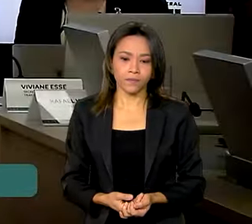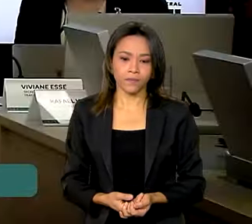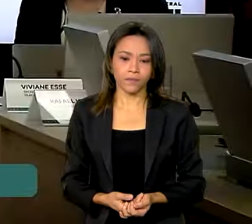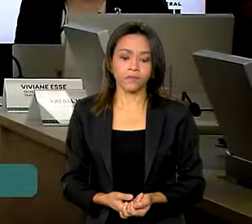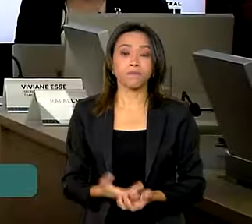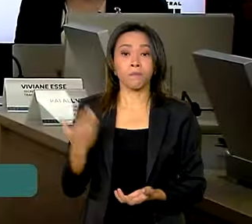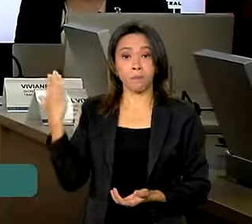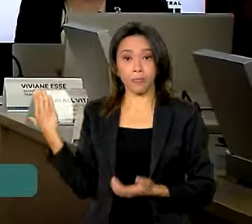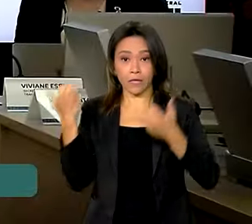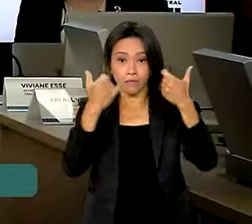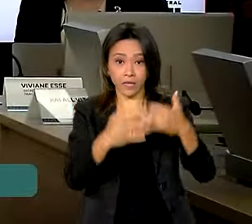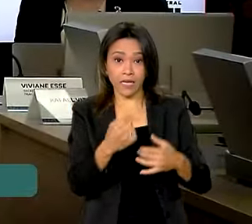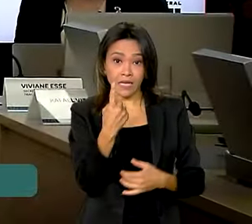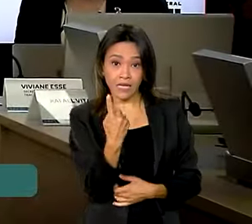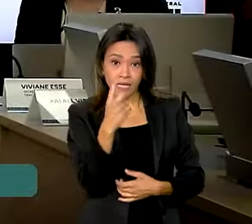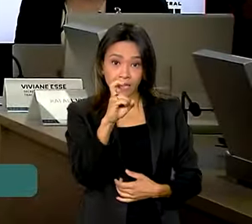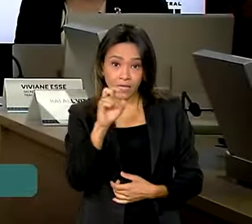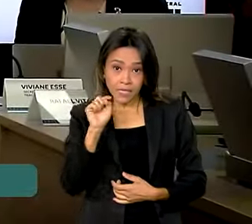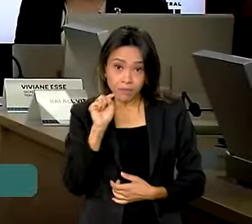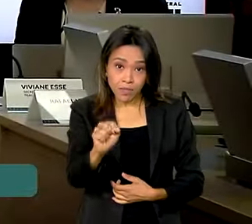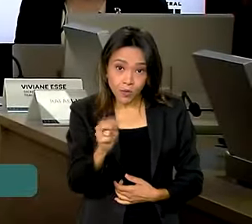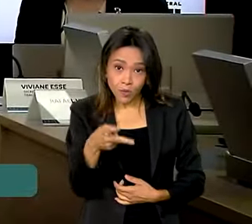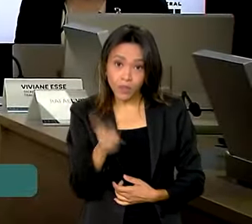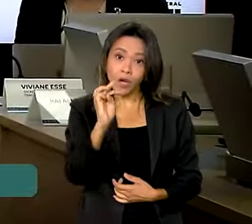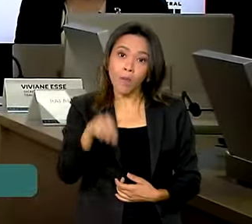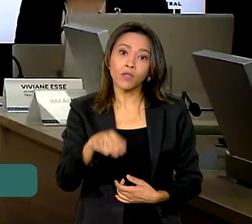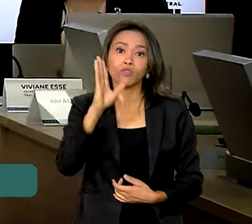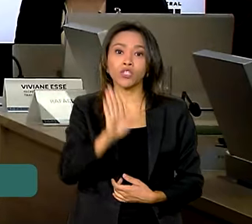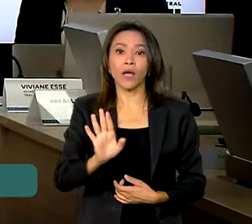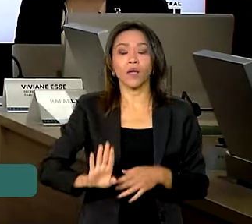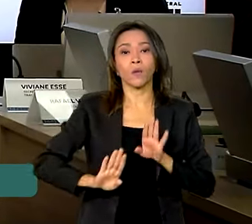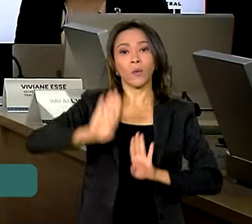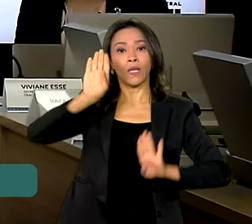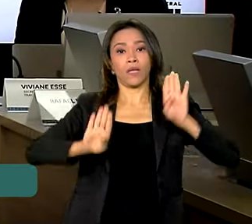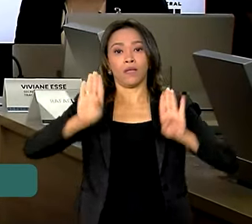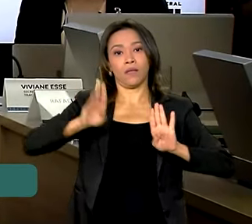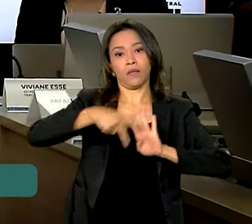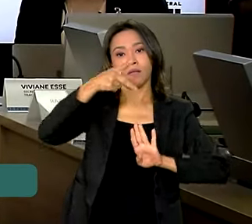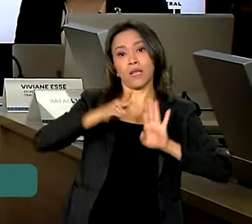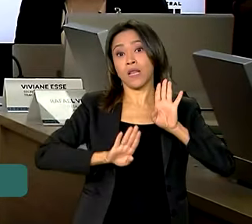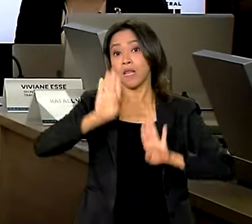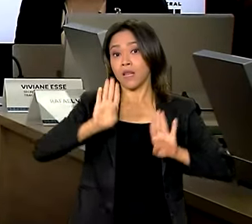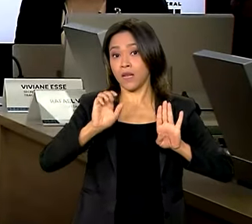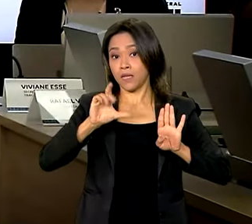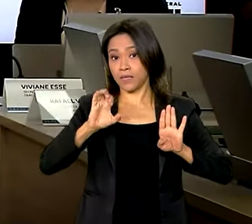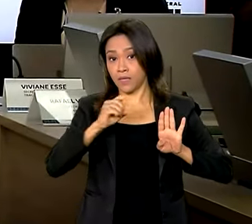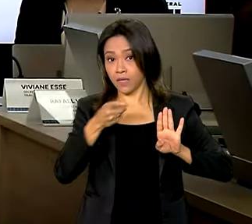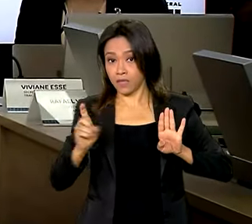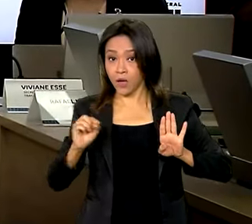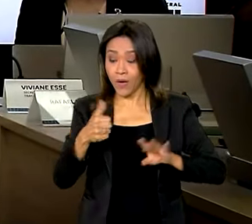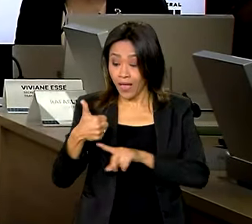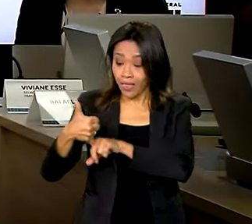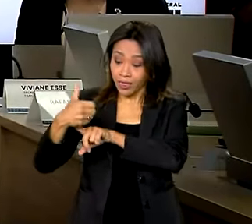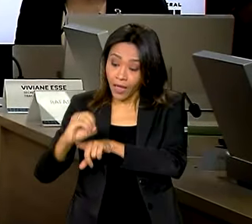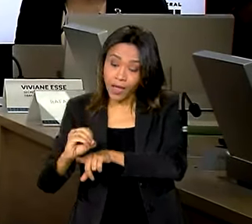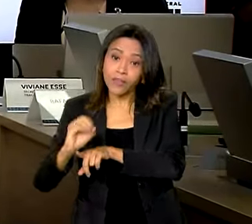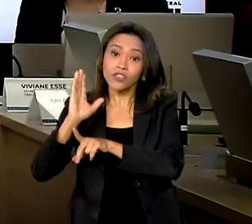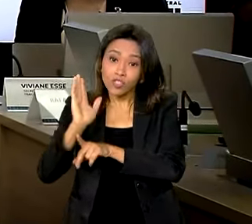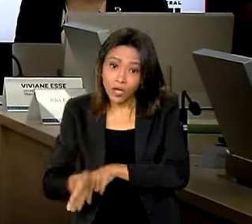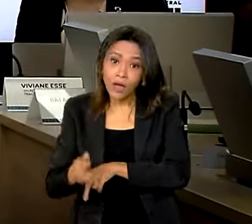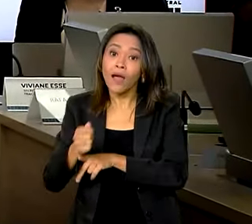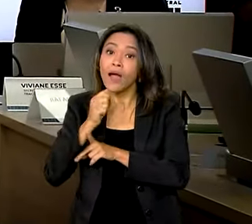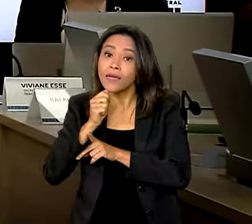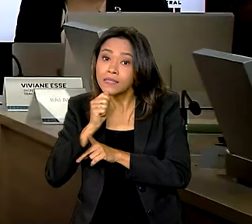Dos 15 mil quilômetros licitados no Brasil, 10 mil quilômetros estavam em relicitação e, por